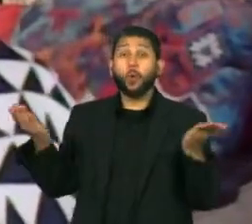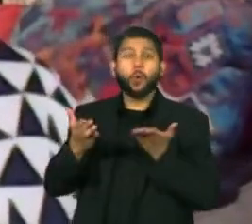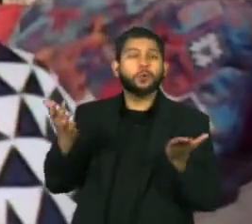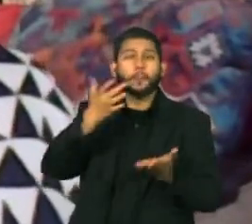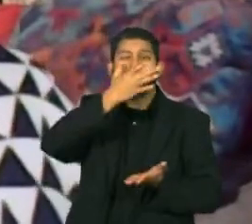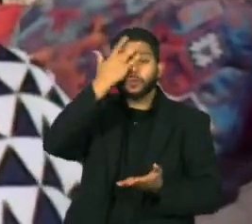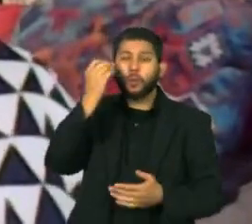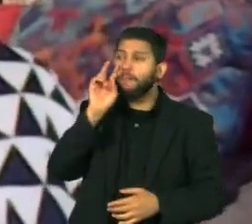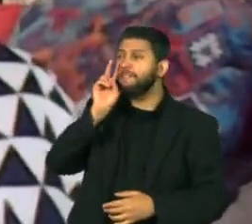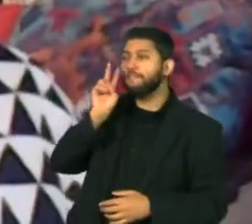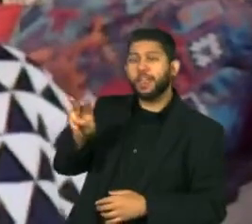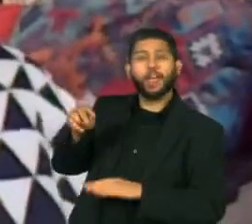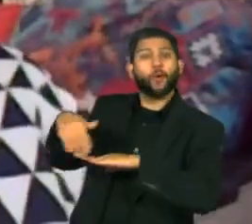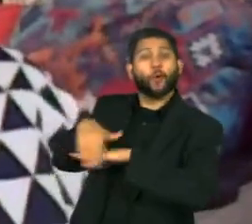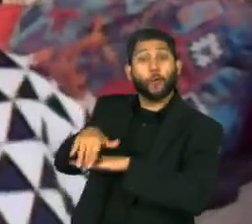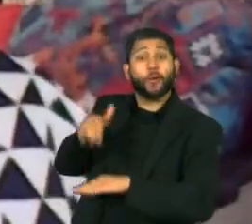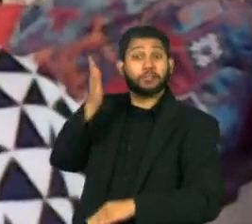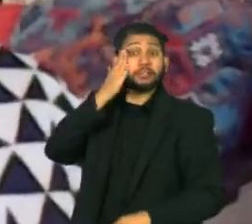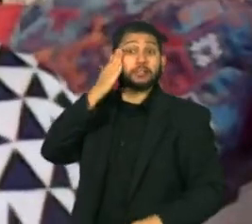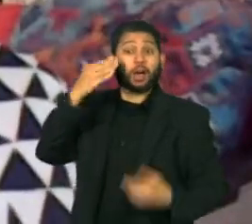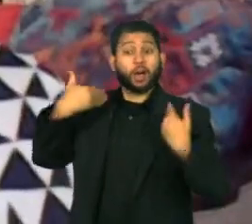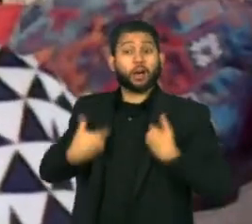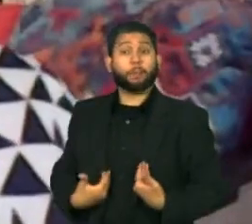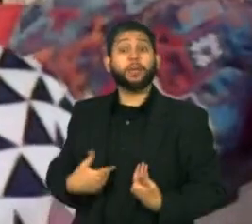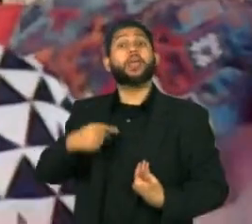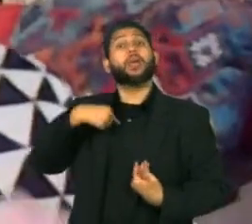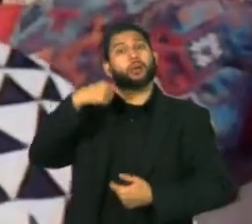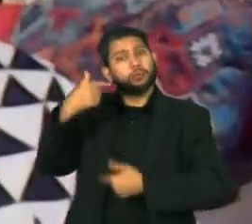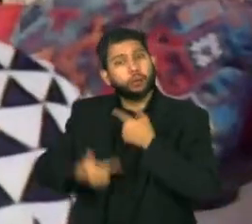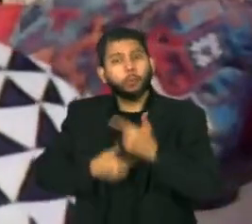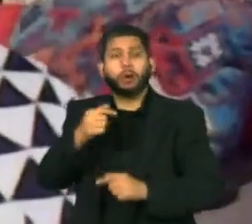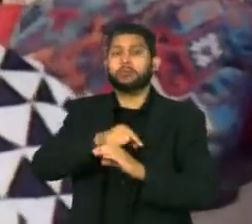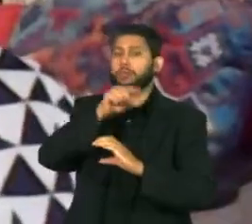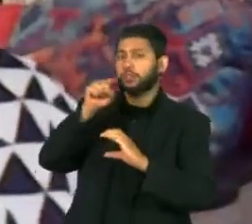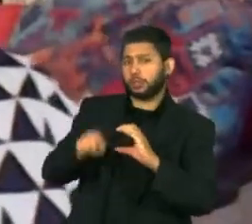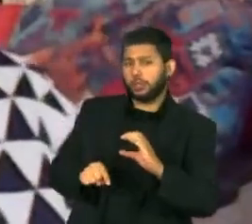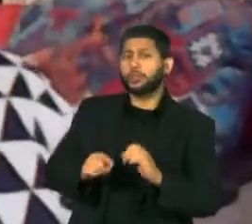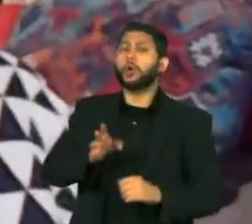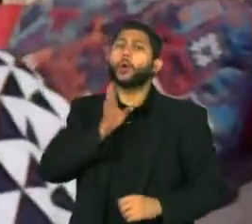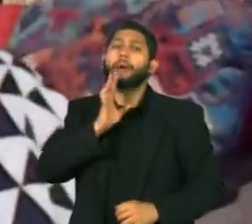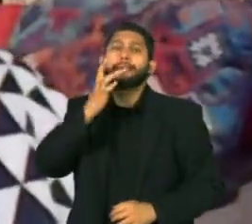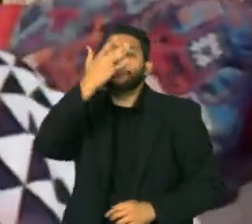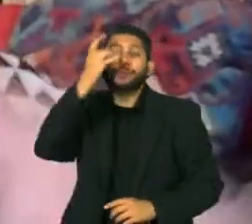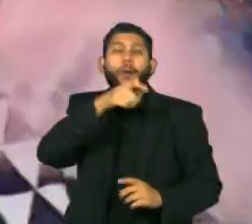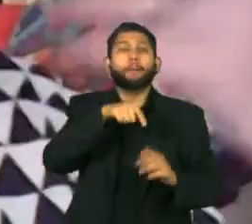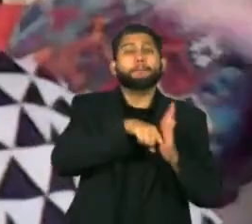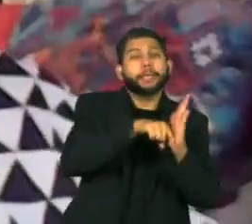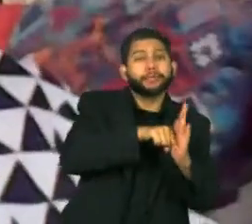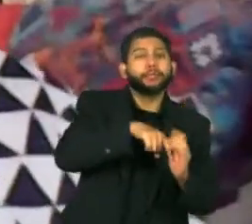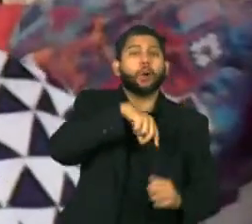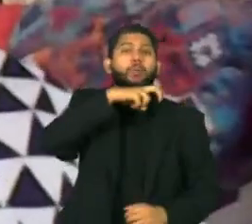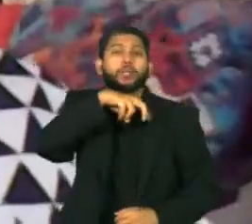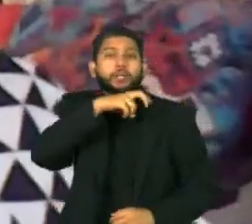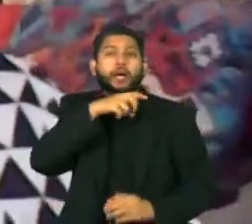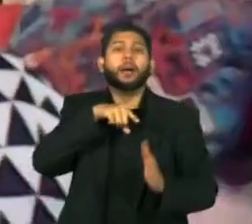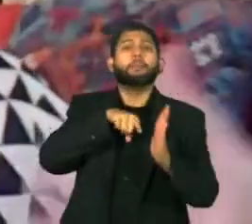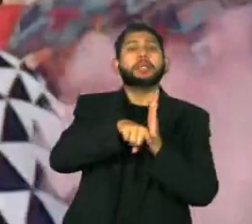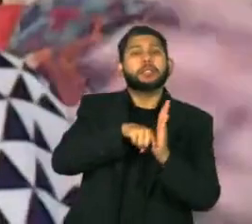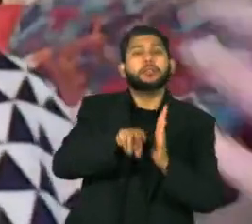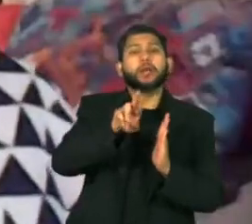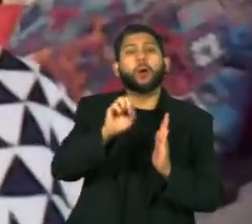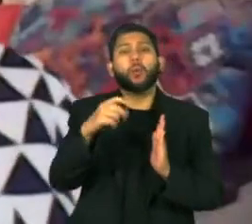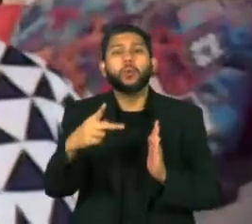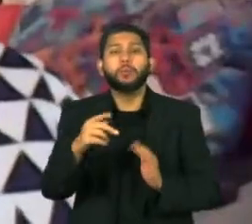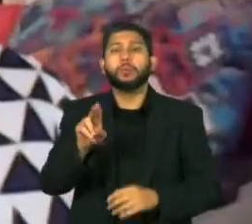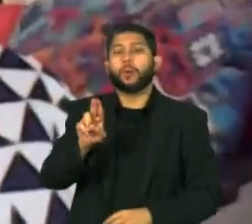nos reconhece na rua, as pessoas sabem, né, o que é um pesquisador da Fiocruz, do Instituto Butantan, da USP, da